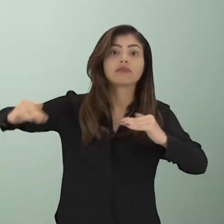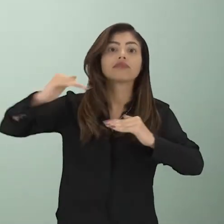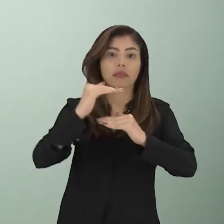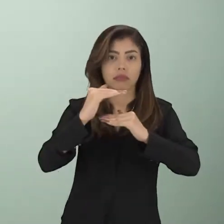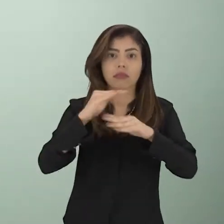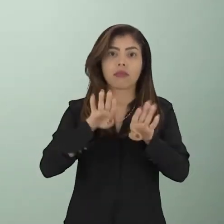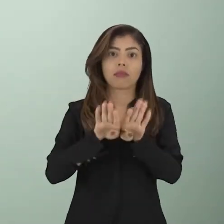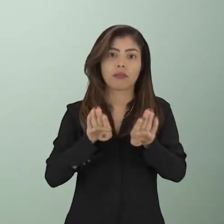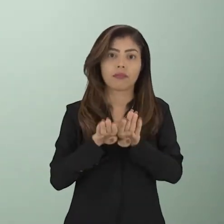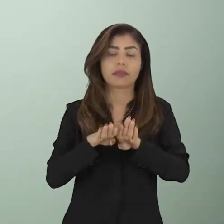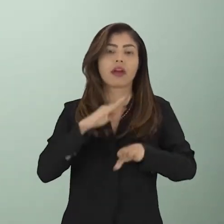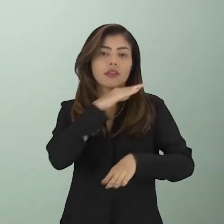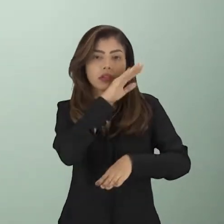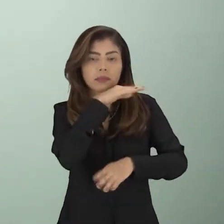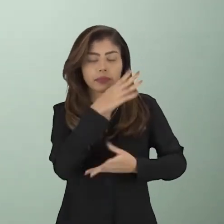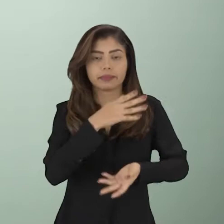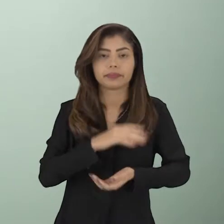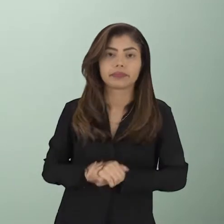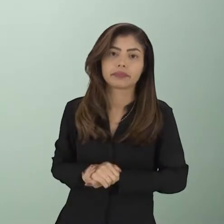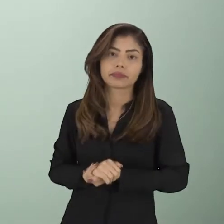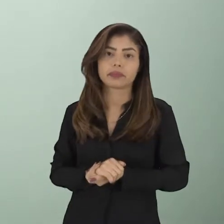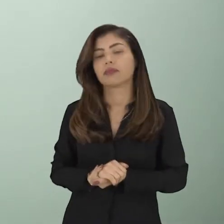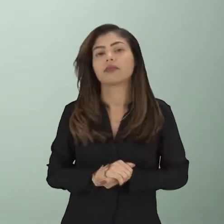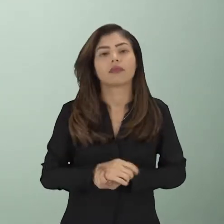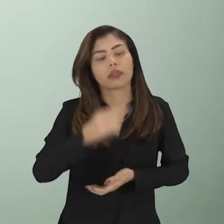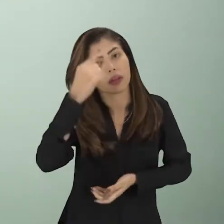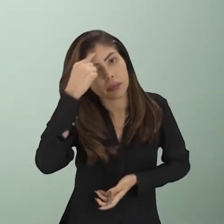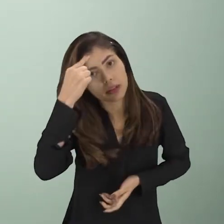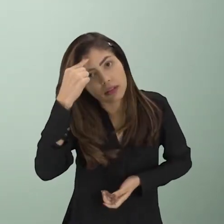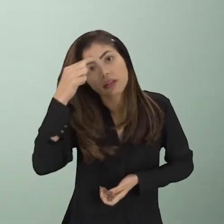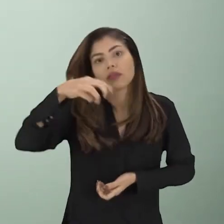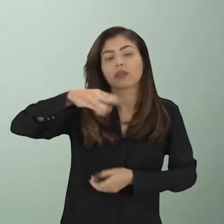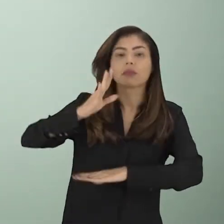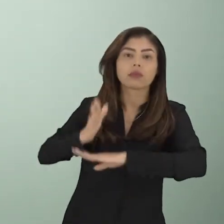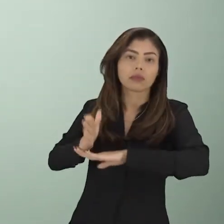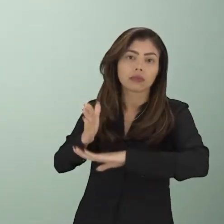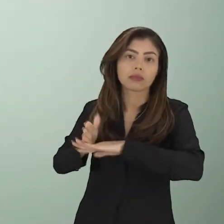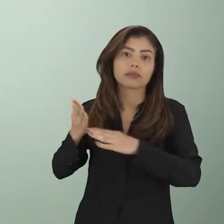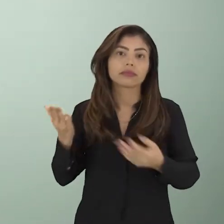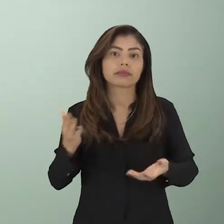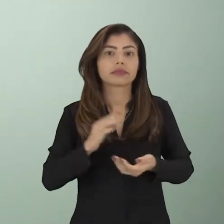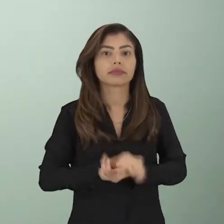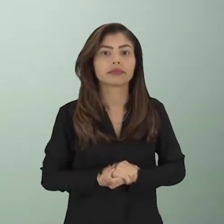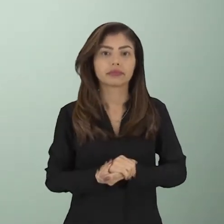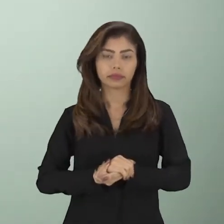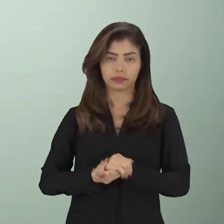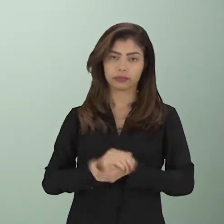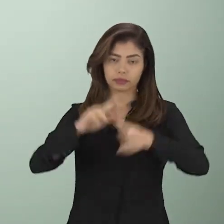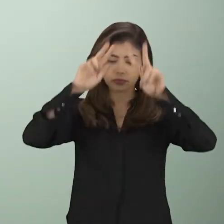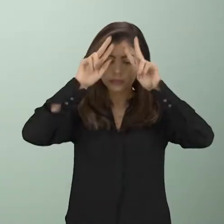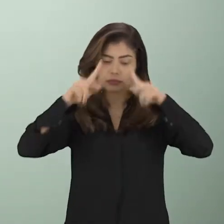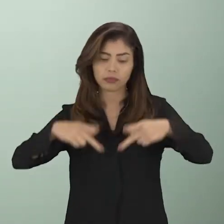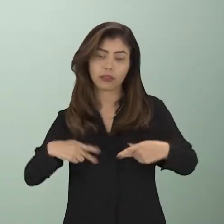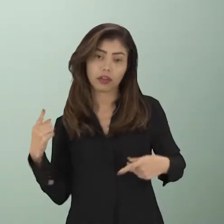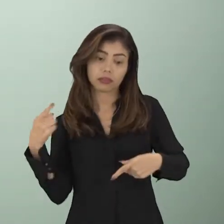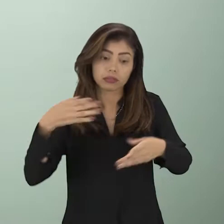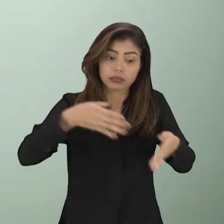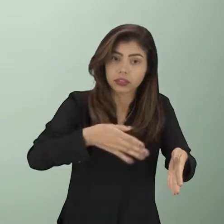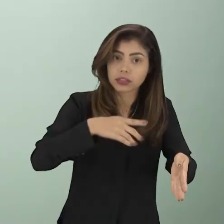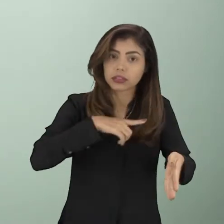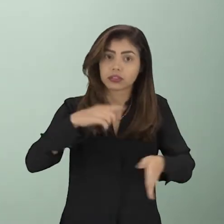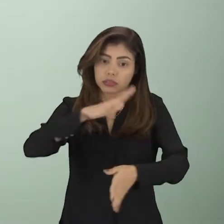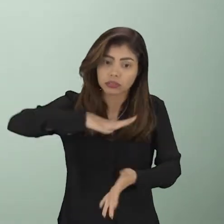aos animais. Então, e no pensamento moderno, o ser humano é o centro do universo. Então, meio que